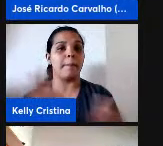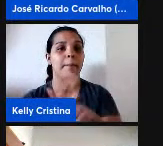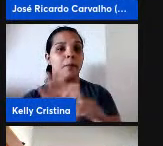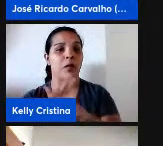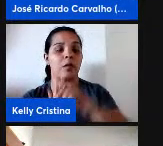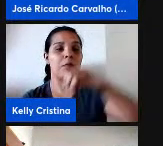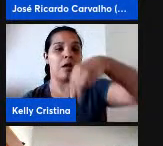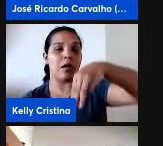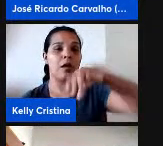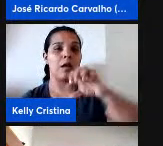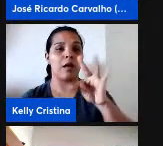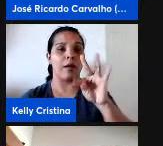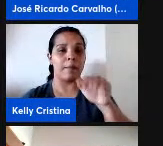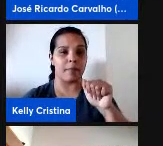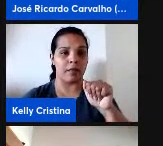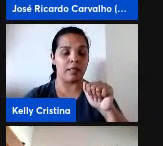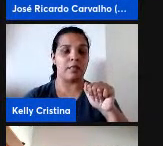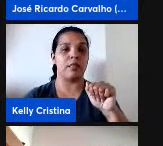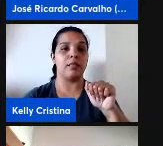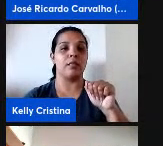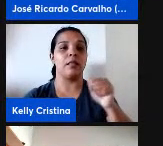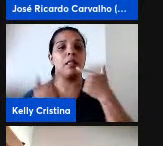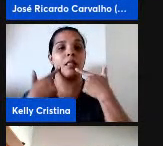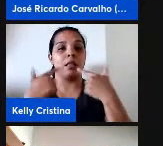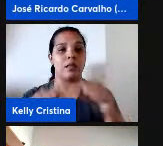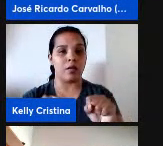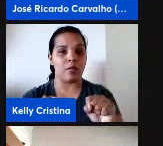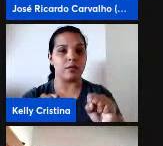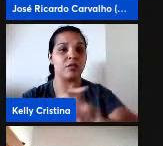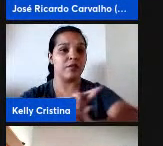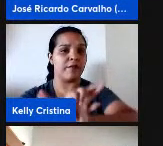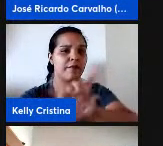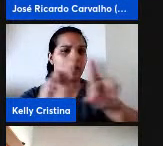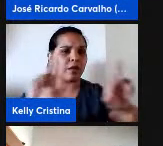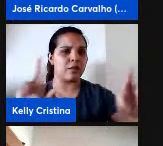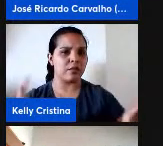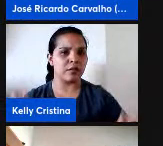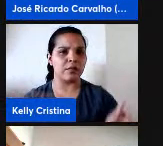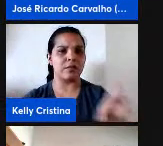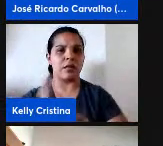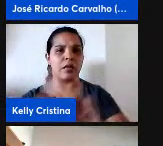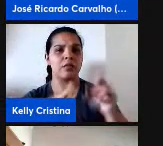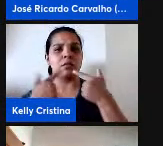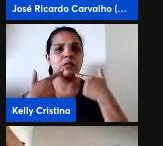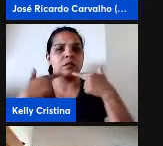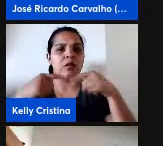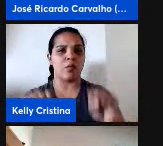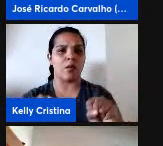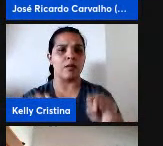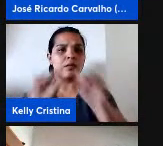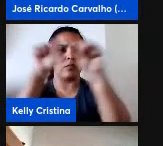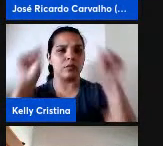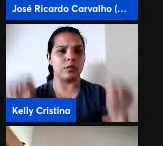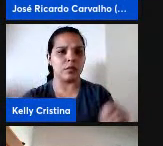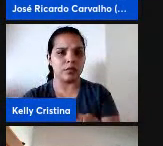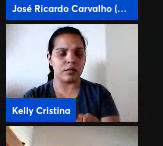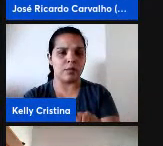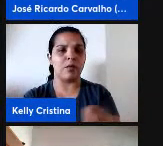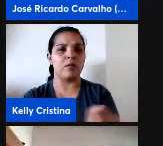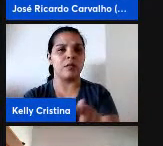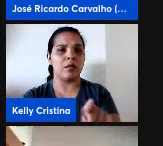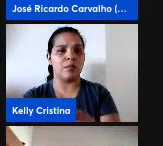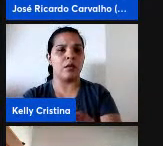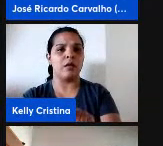ou à translinguística, né? Diferem radicalmente de todas as eventuais relações linguísticas de elementos, tanto no sistema da língua quanto